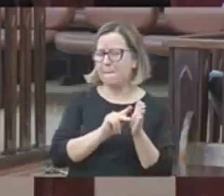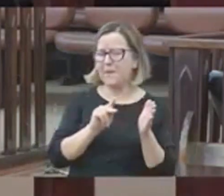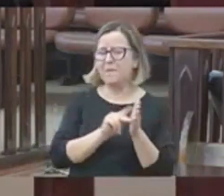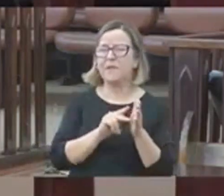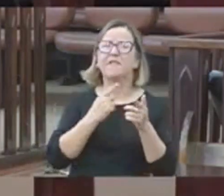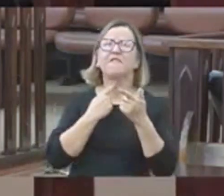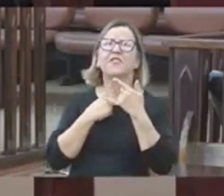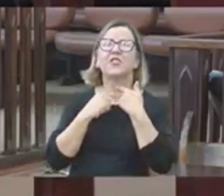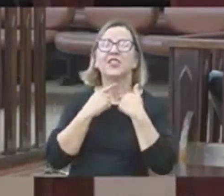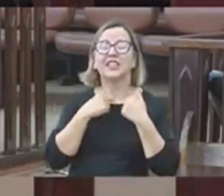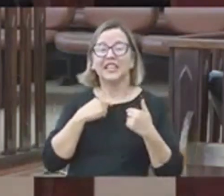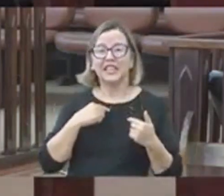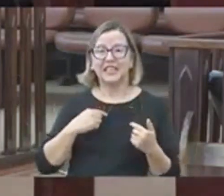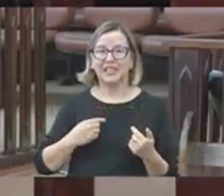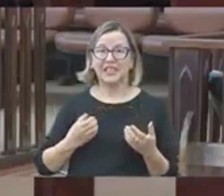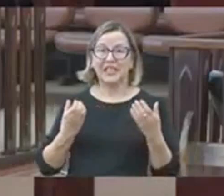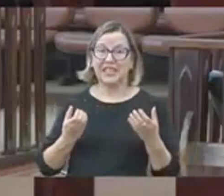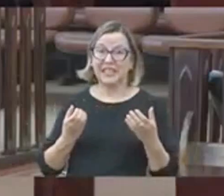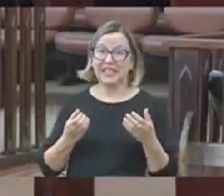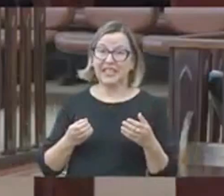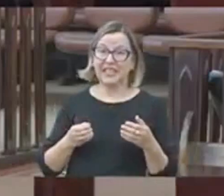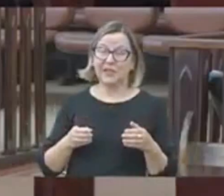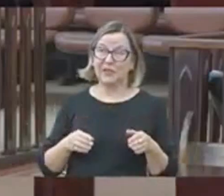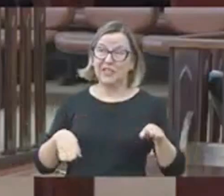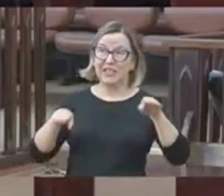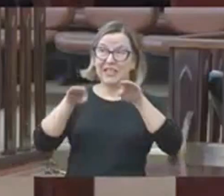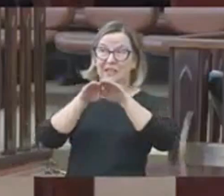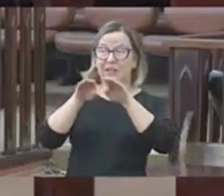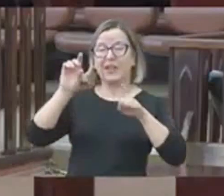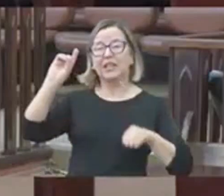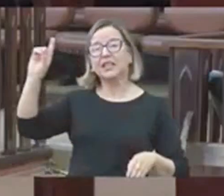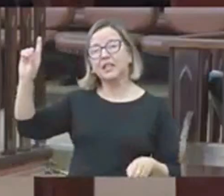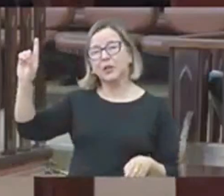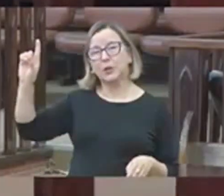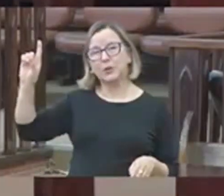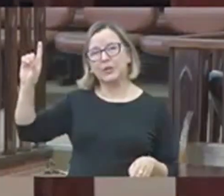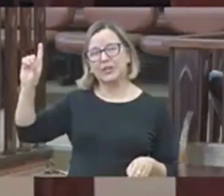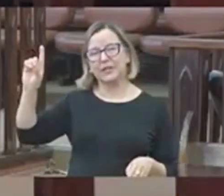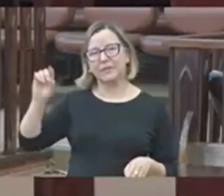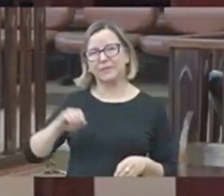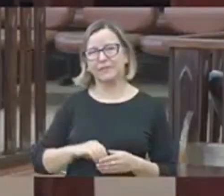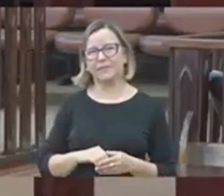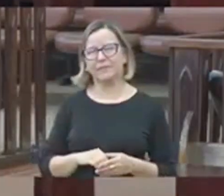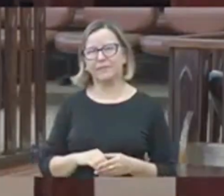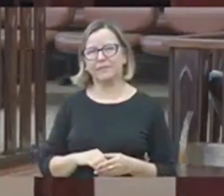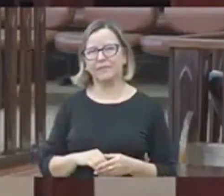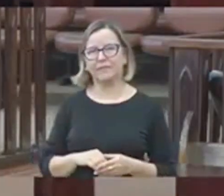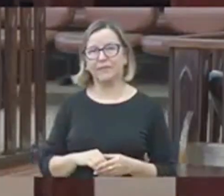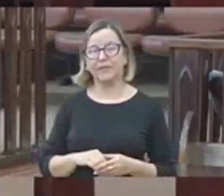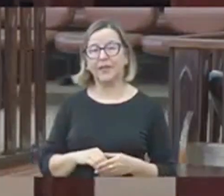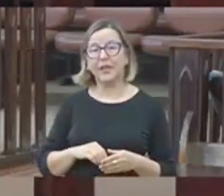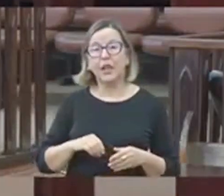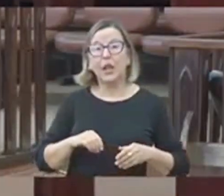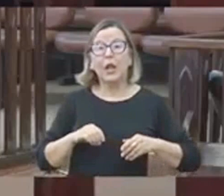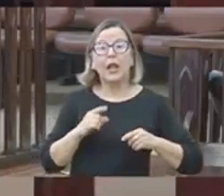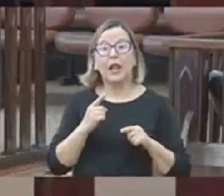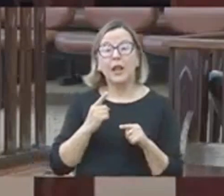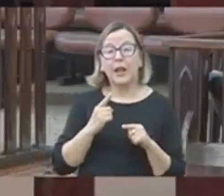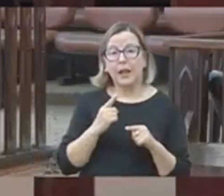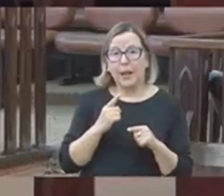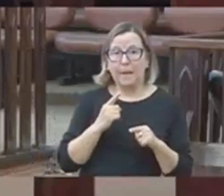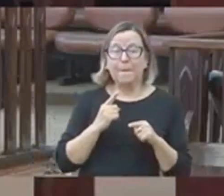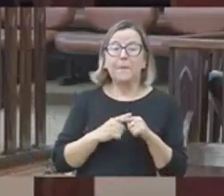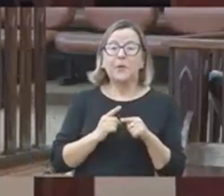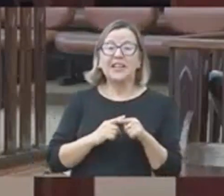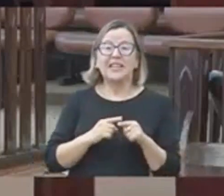Deus. Neste momento, por que em Adão? Por que não foi quando Eva comeu? Porque a ordem foi dada para